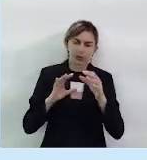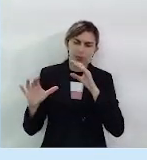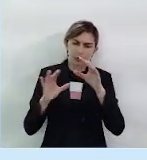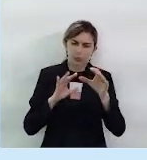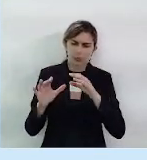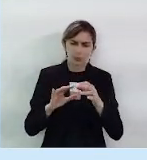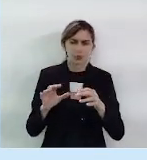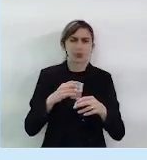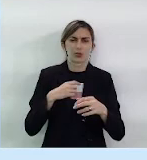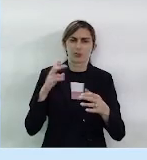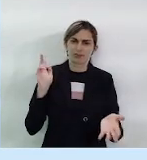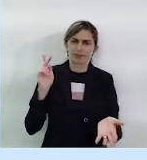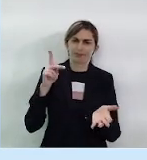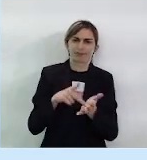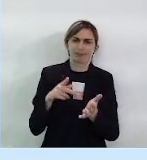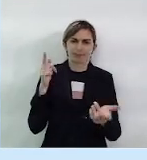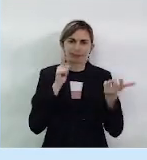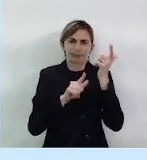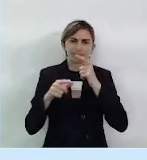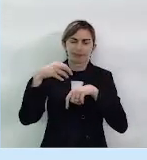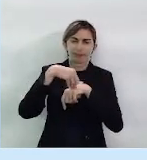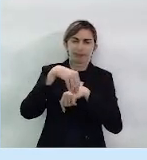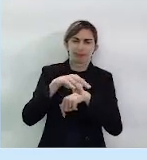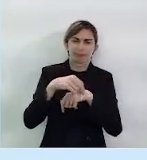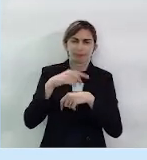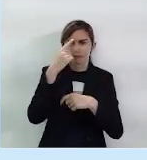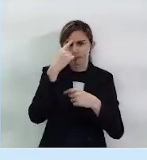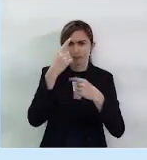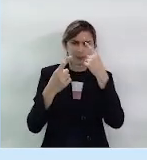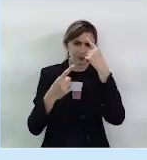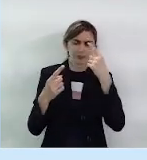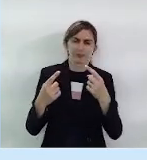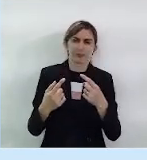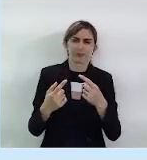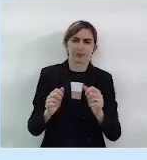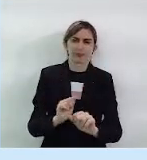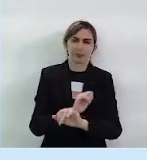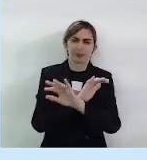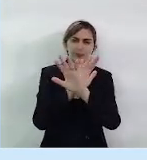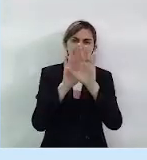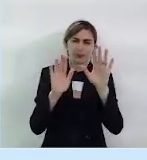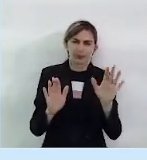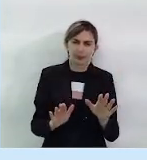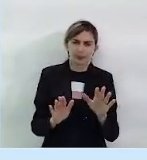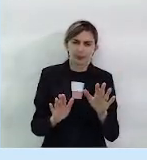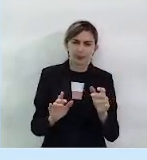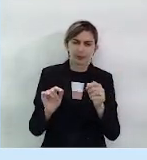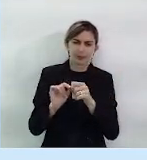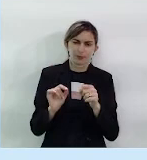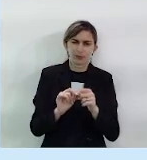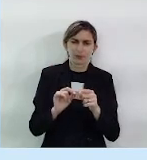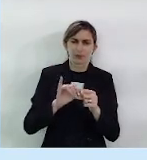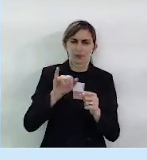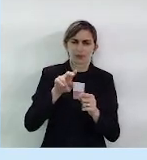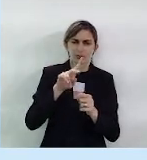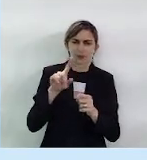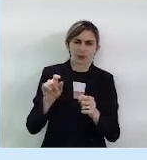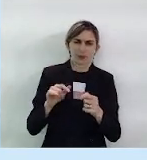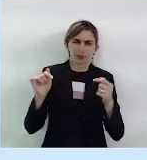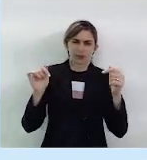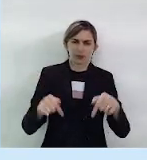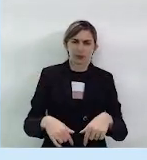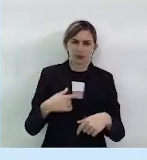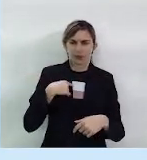comunicação, a gente realmente consiga transmitir a ideia de uma forma clara e fazendo jus àquilo que a gente